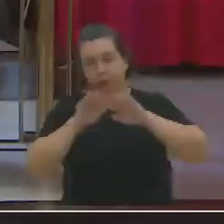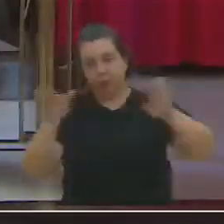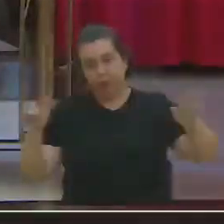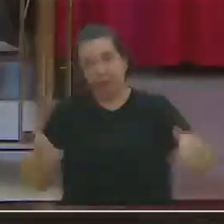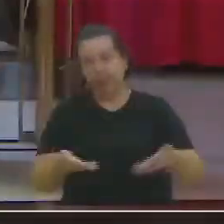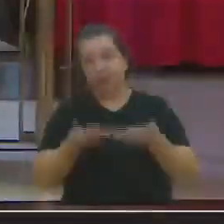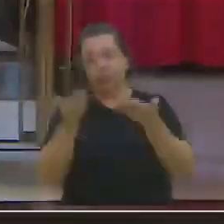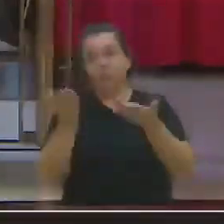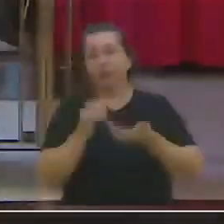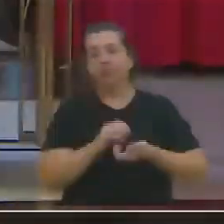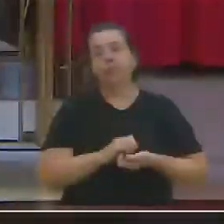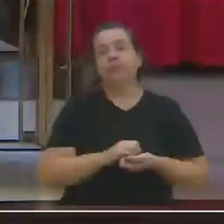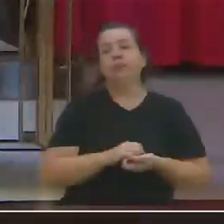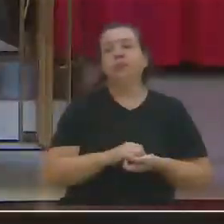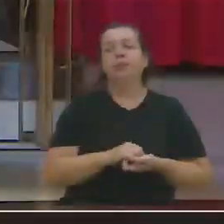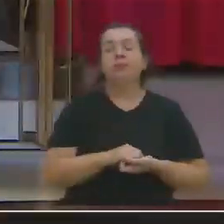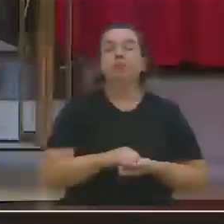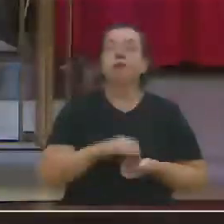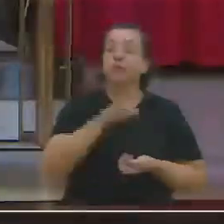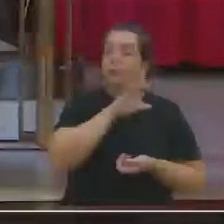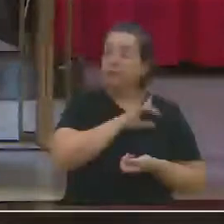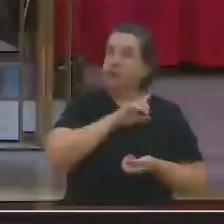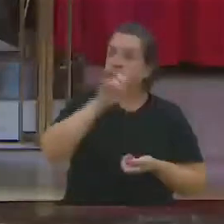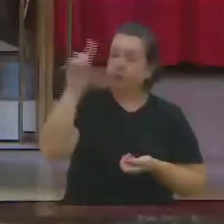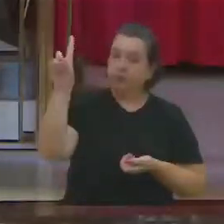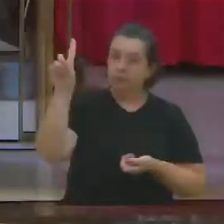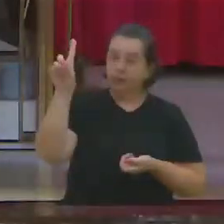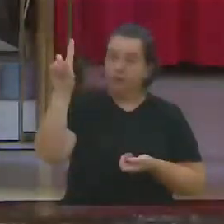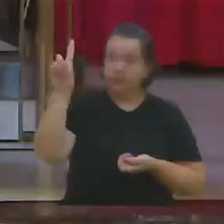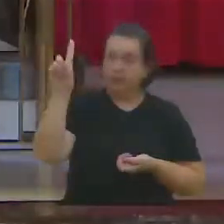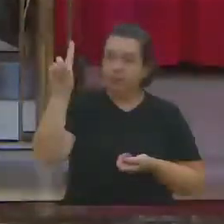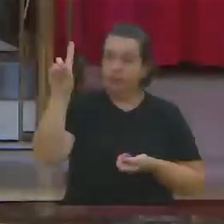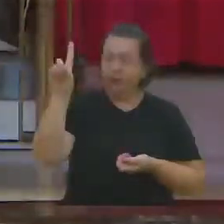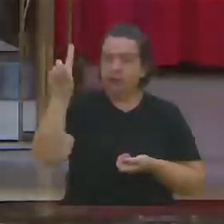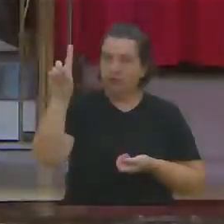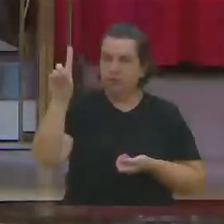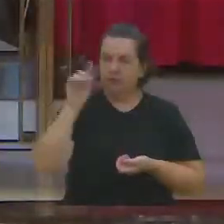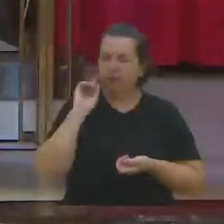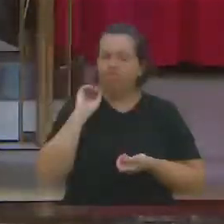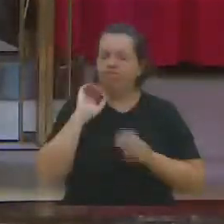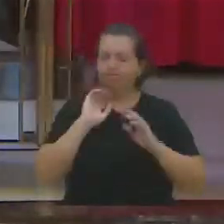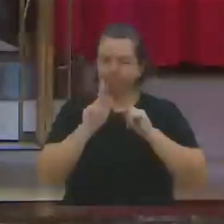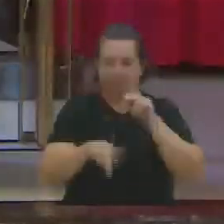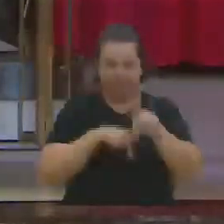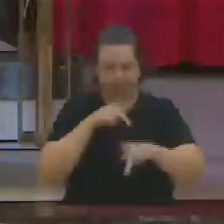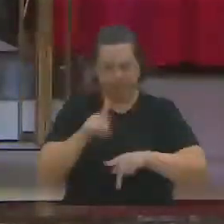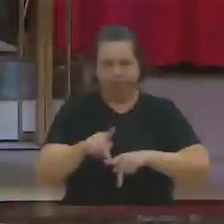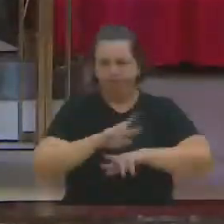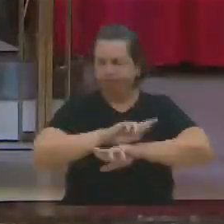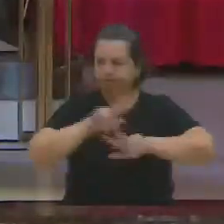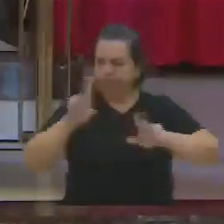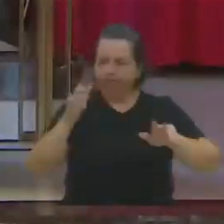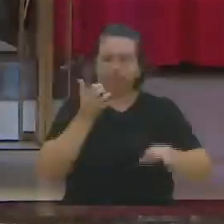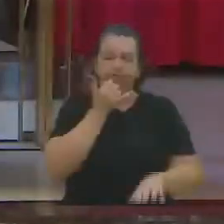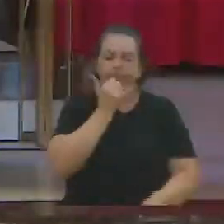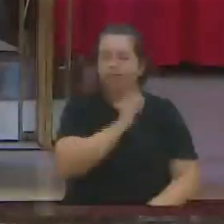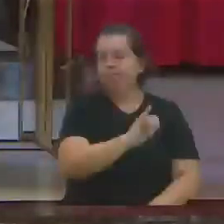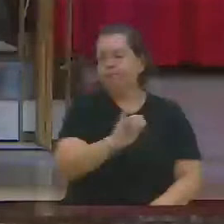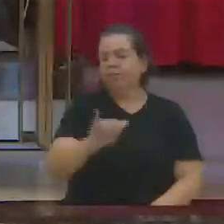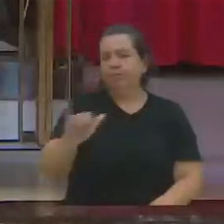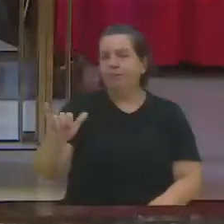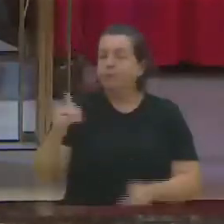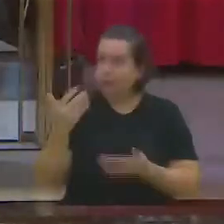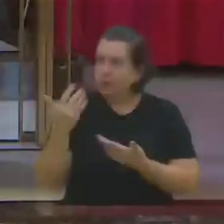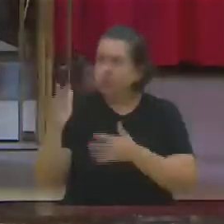altar. Ó Deus, que remistes povos tão diversos, no louvor